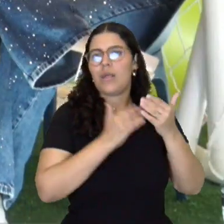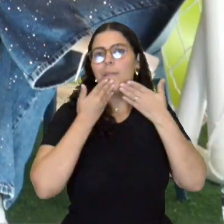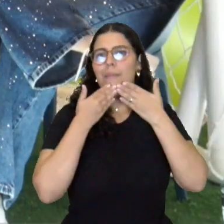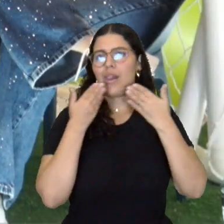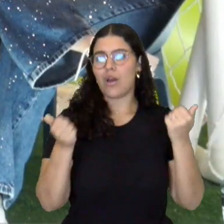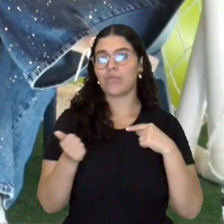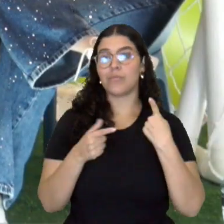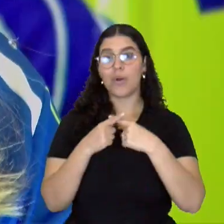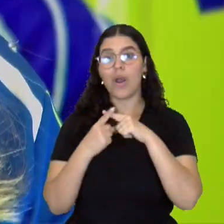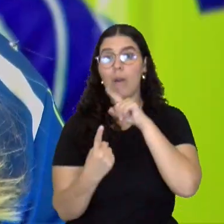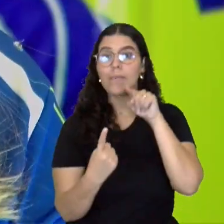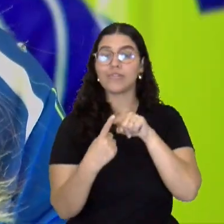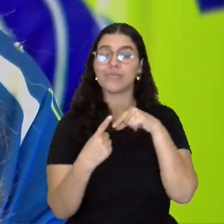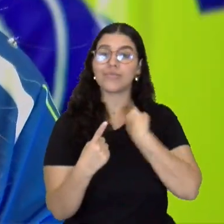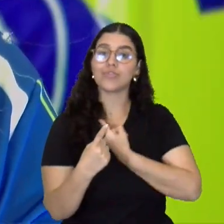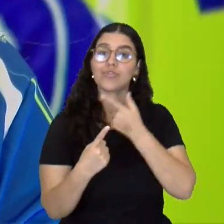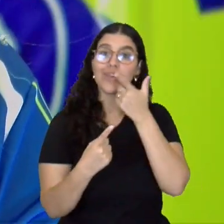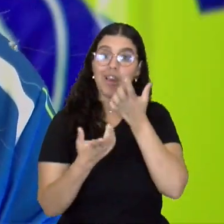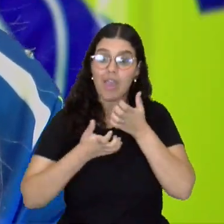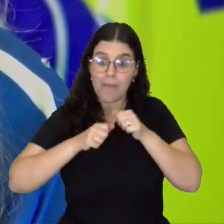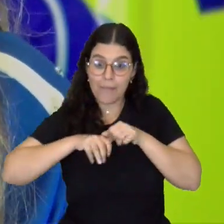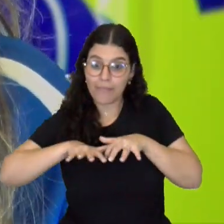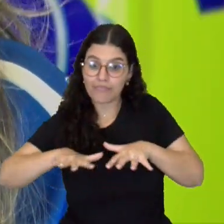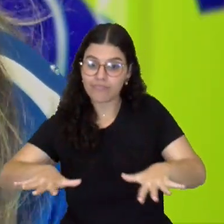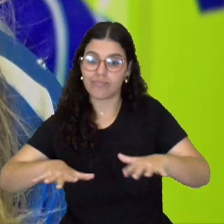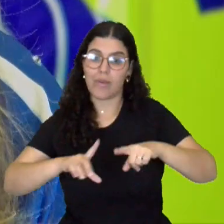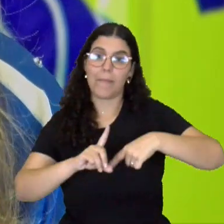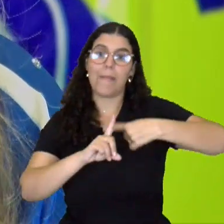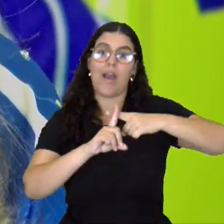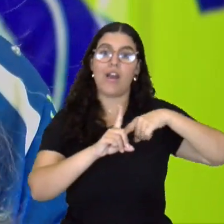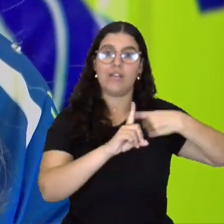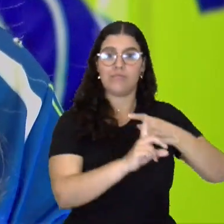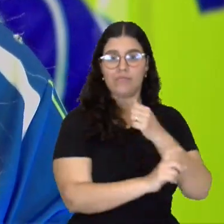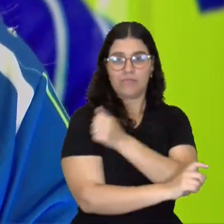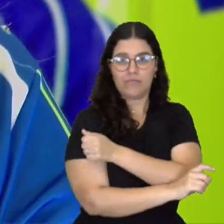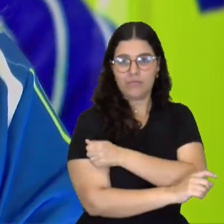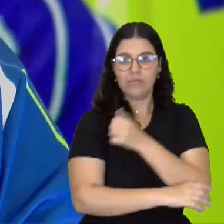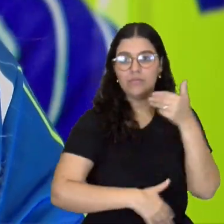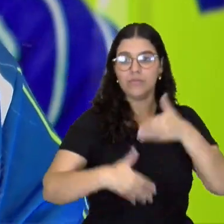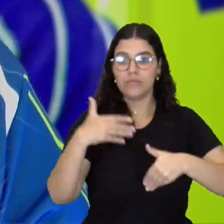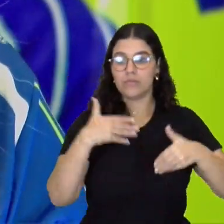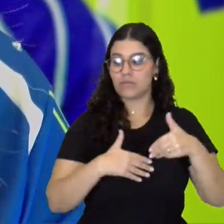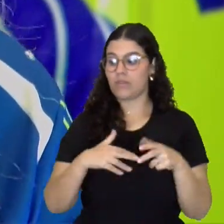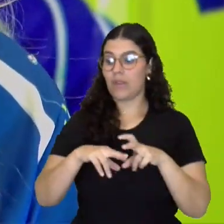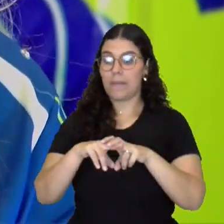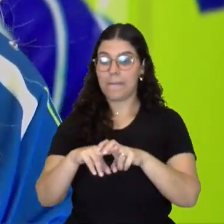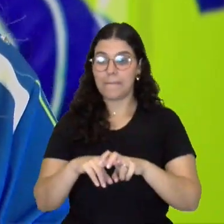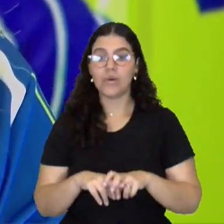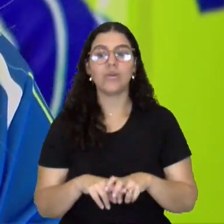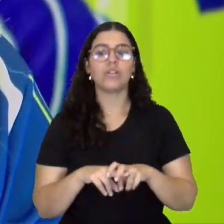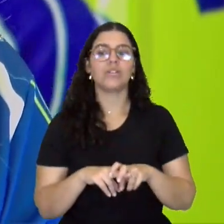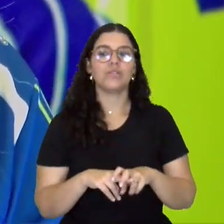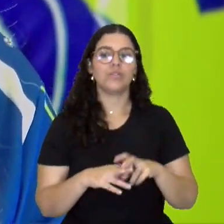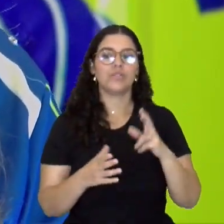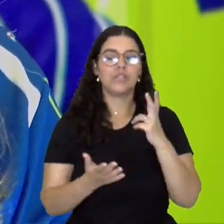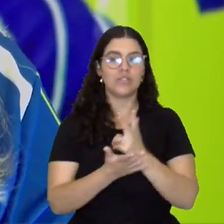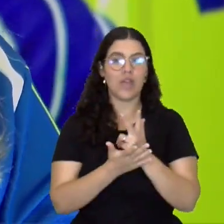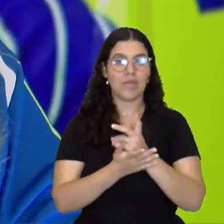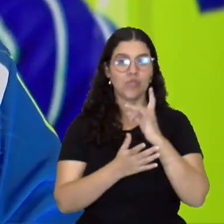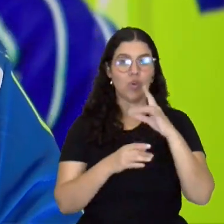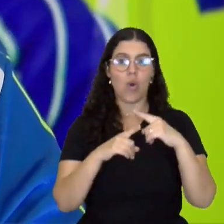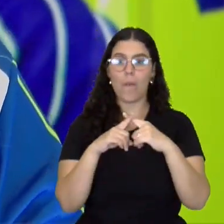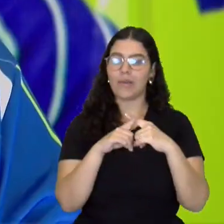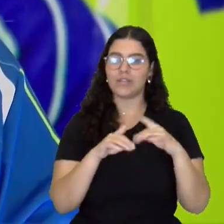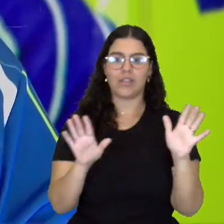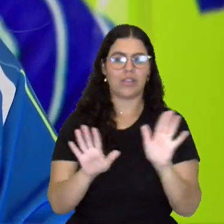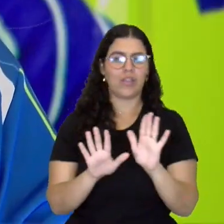de estudantes. Por isso que, além de permitir os competidores, a gente sempre traz uma torcida para eles poderem conhecer, se integrar. Aí a